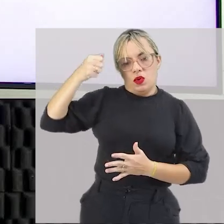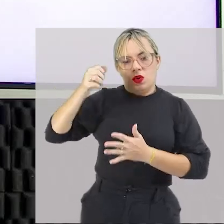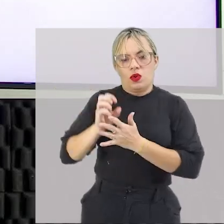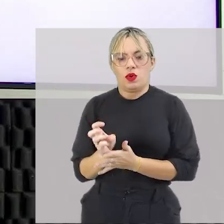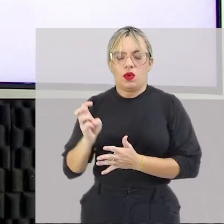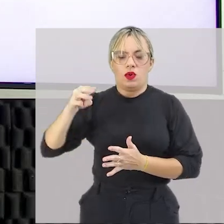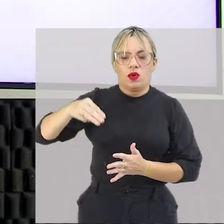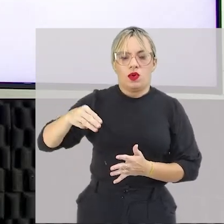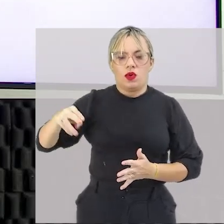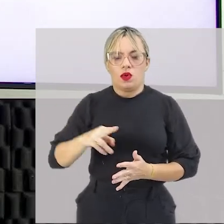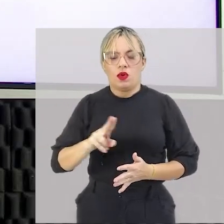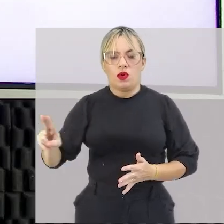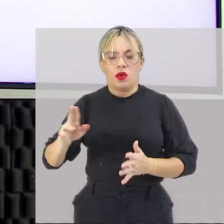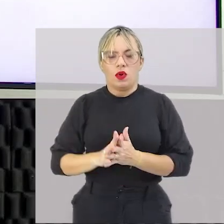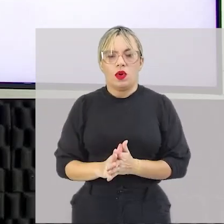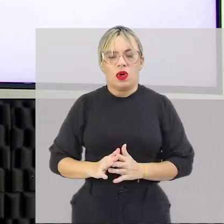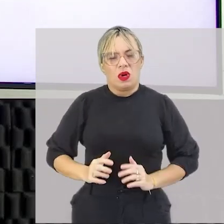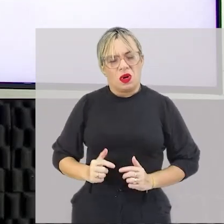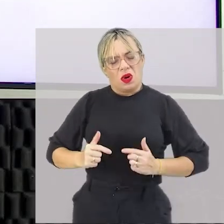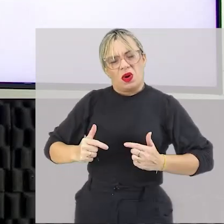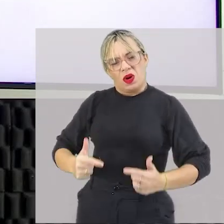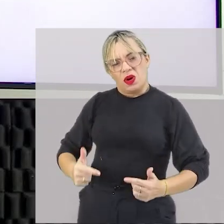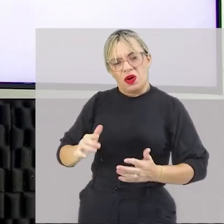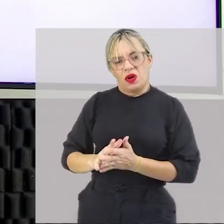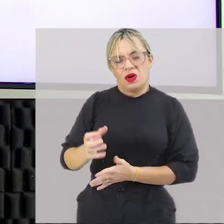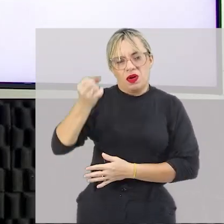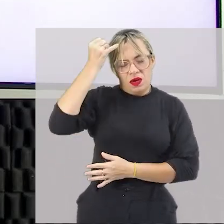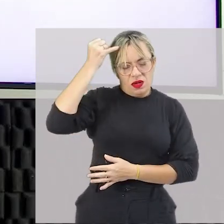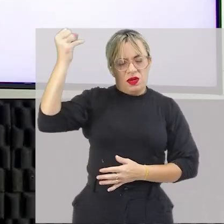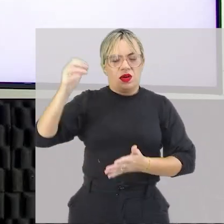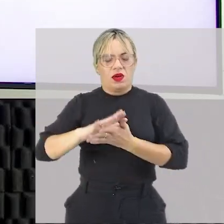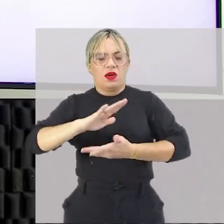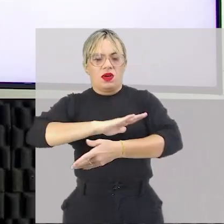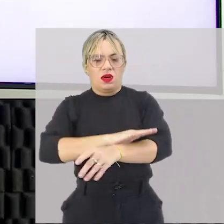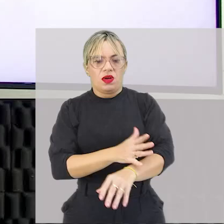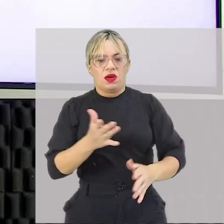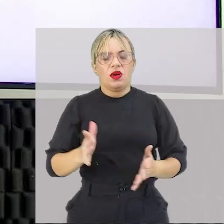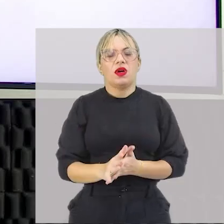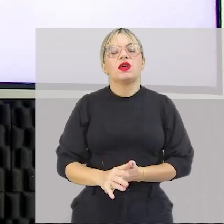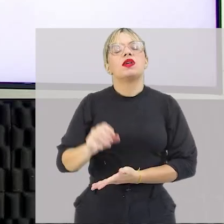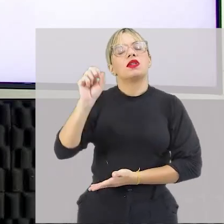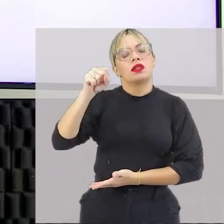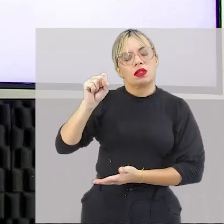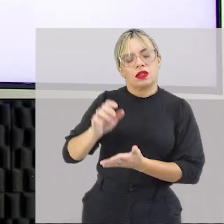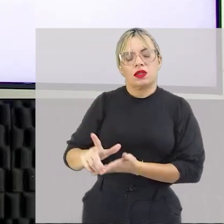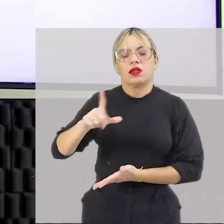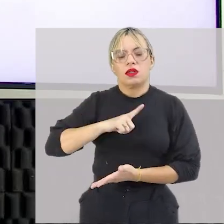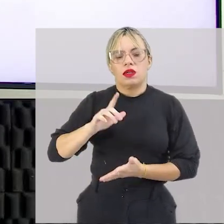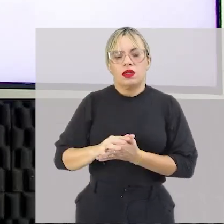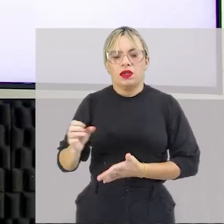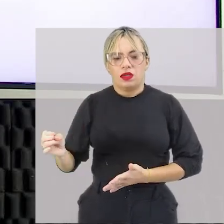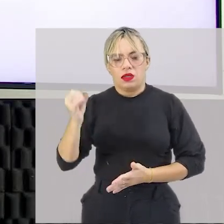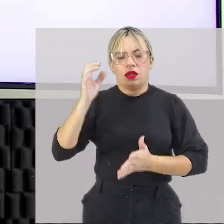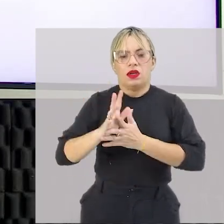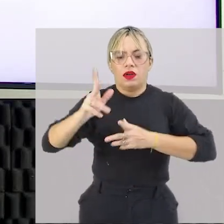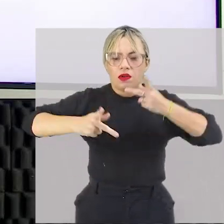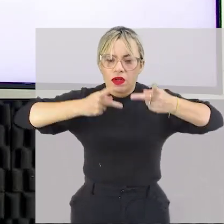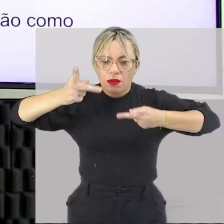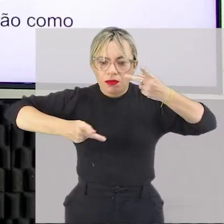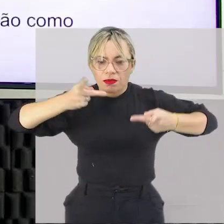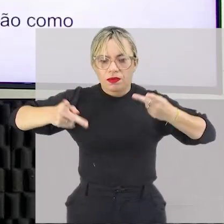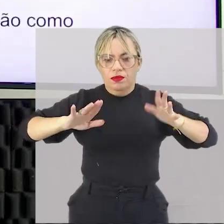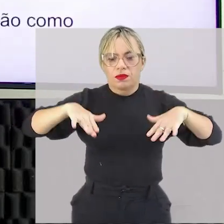Daquele que quer combater a ideia da democracia racial, que quer dizer que existe sim racismo no Brasil e que é importante se falar sobre